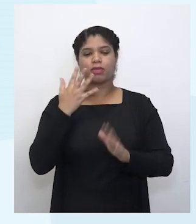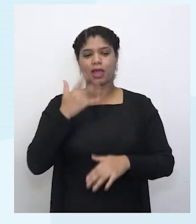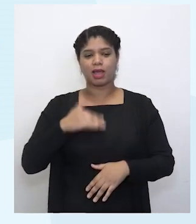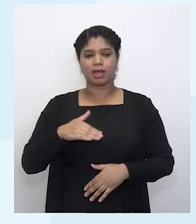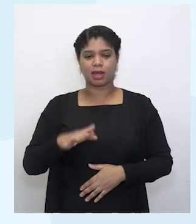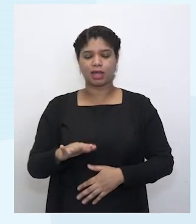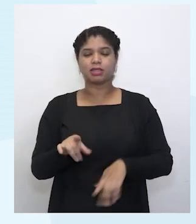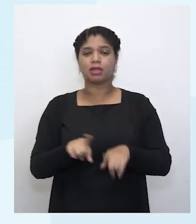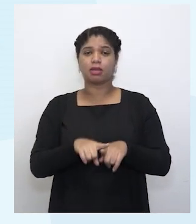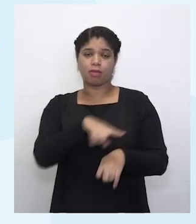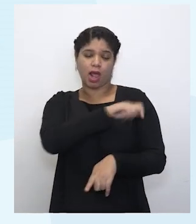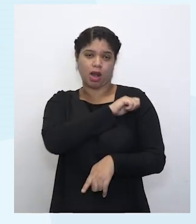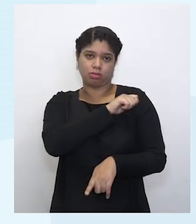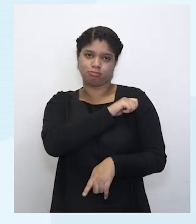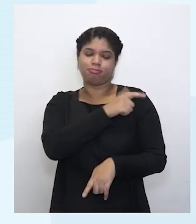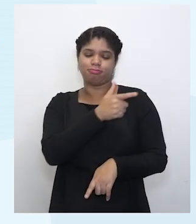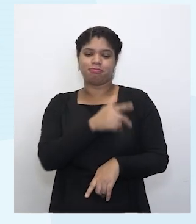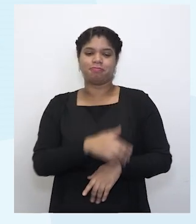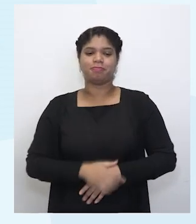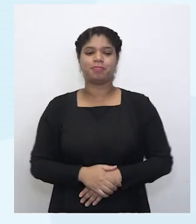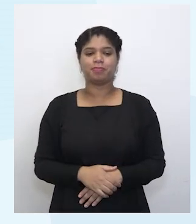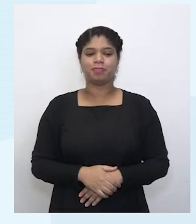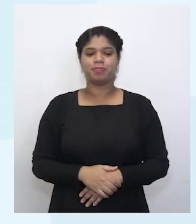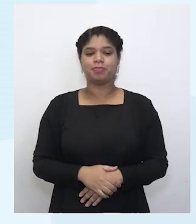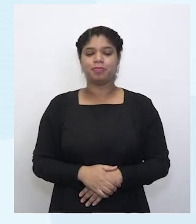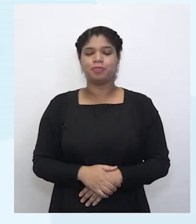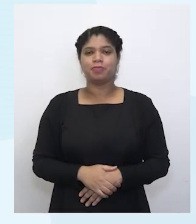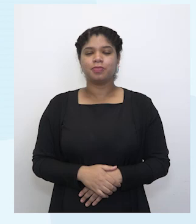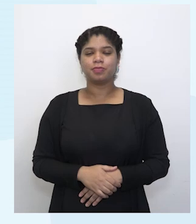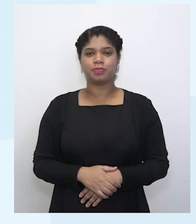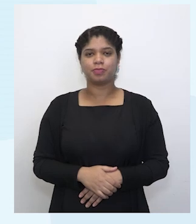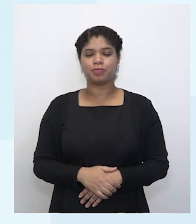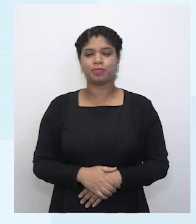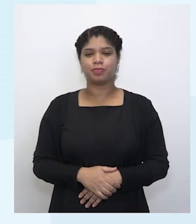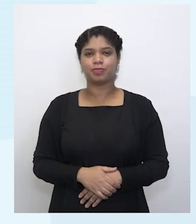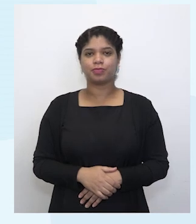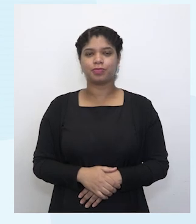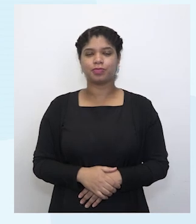dos nossos estudantes. E aí,